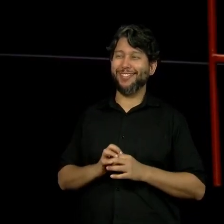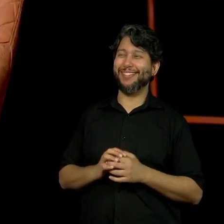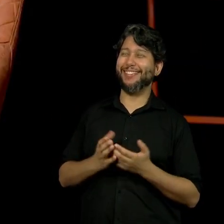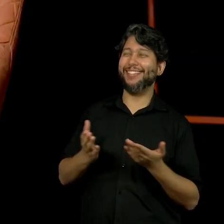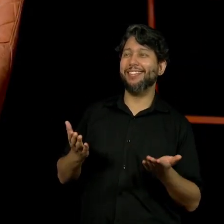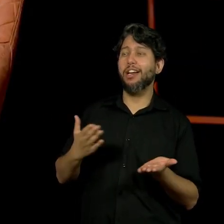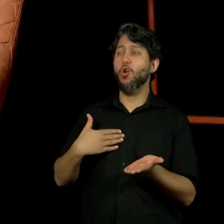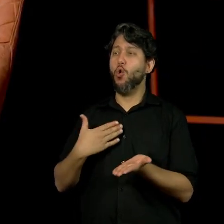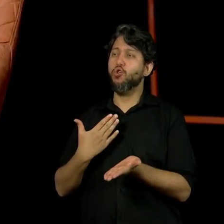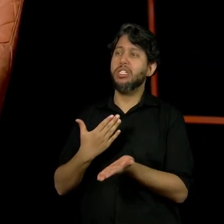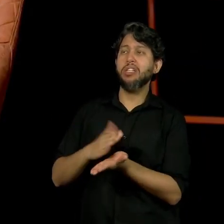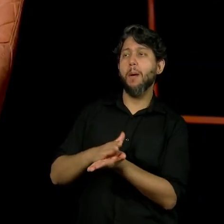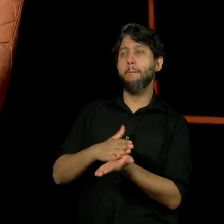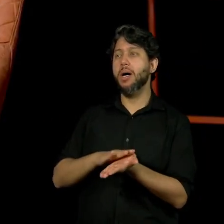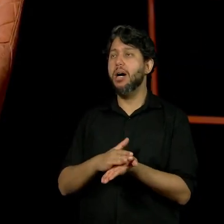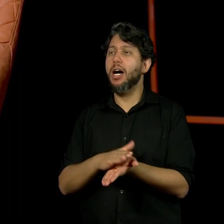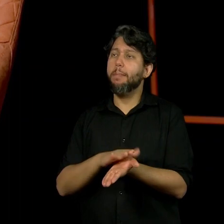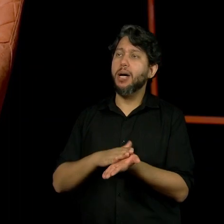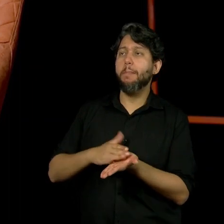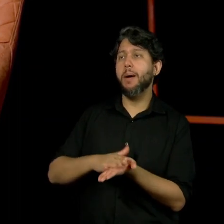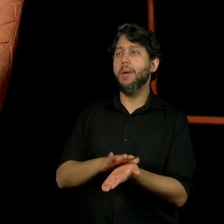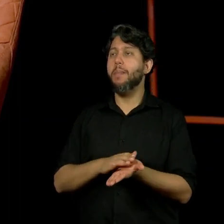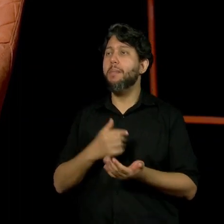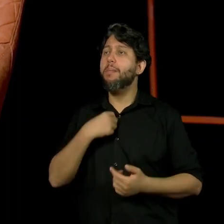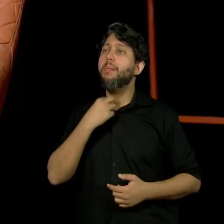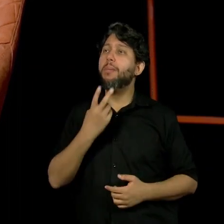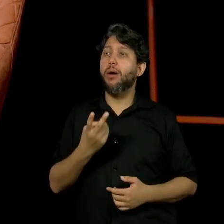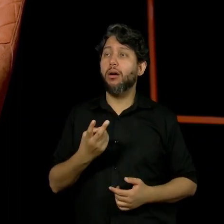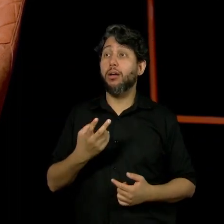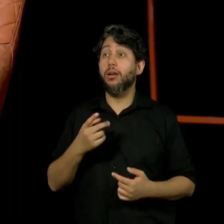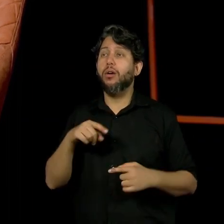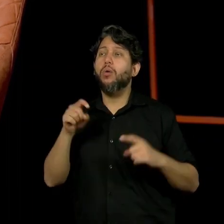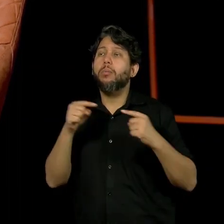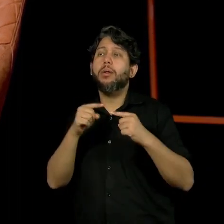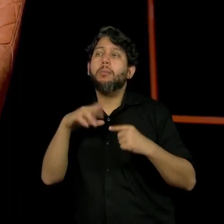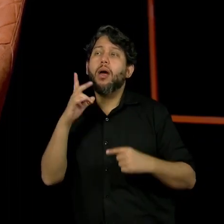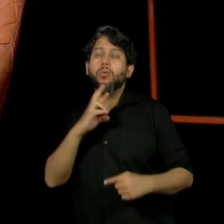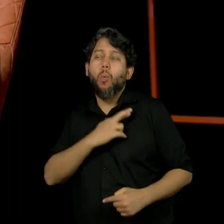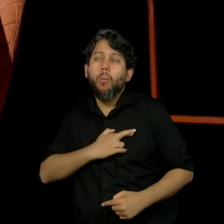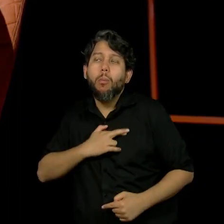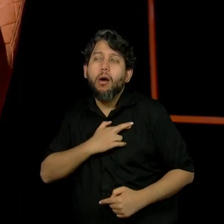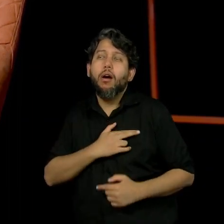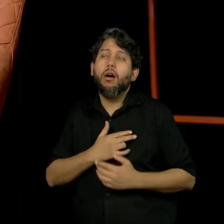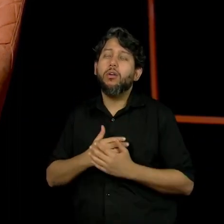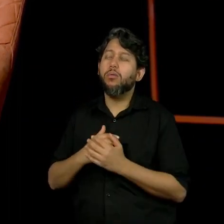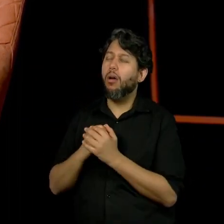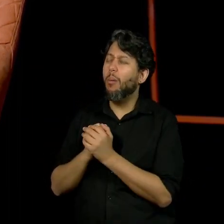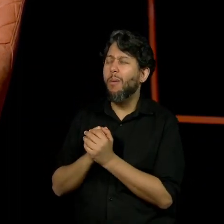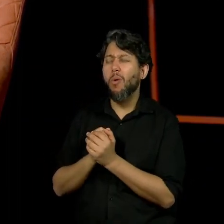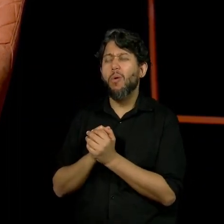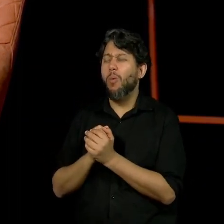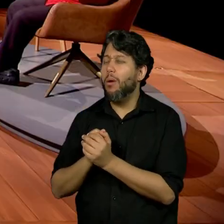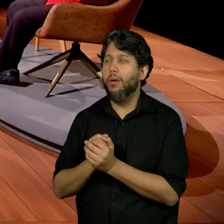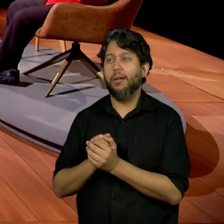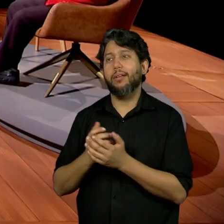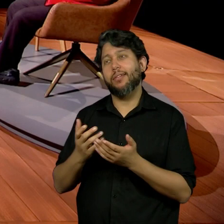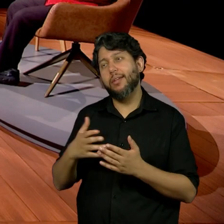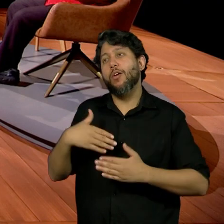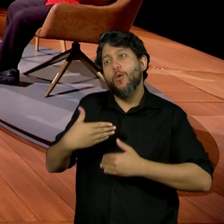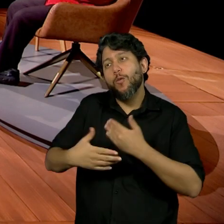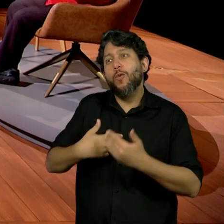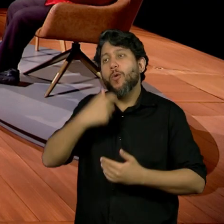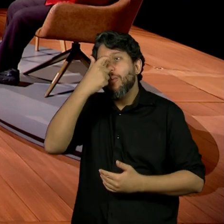o Samba Pé de Passagem. Eu vou romântico para o mundo romântico, tal, aquela coisa toda. Isso é onda, já é um H que você vai criando,